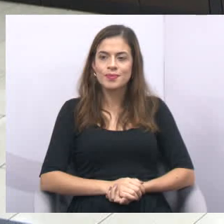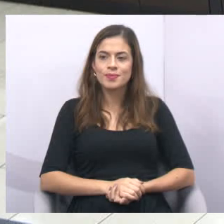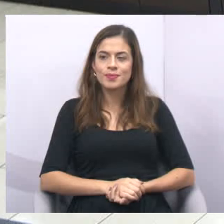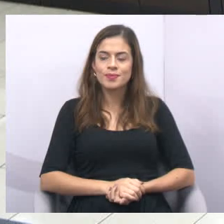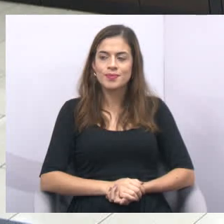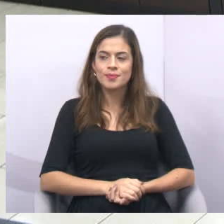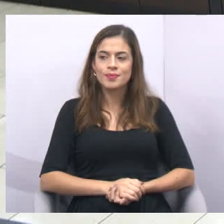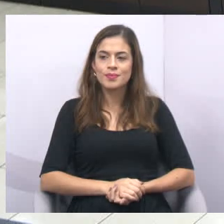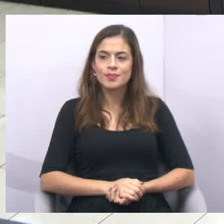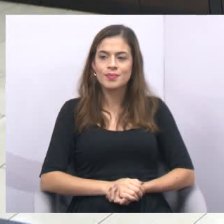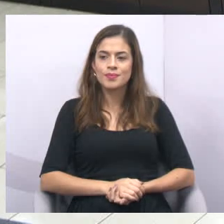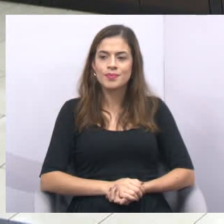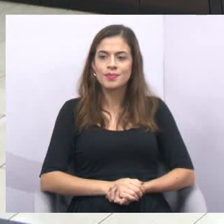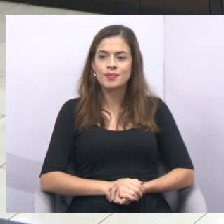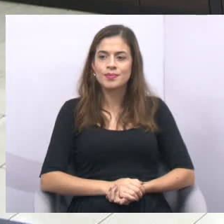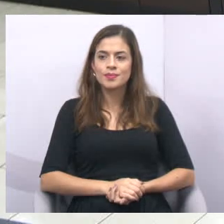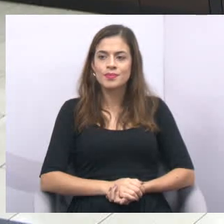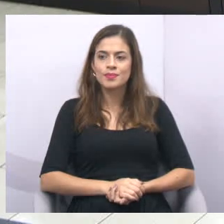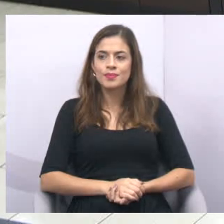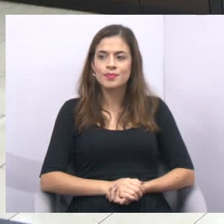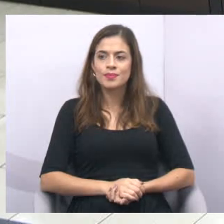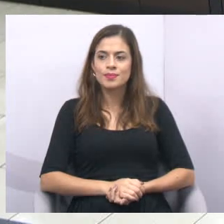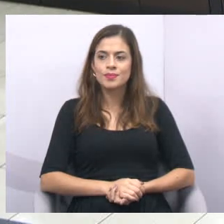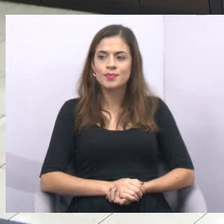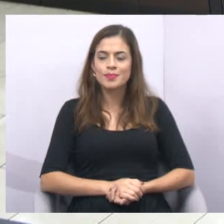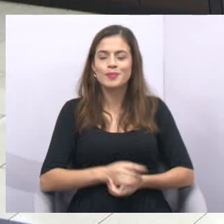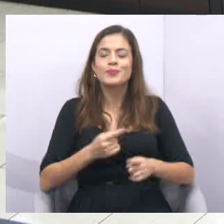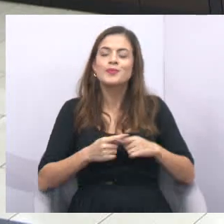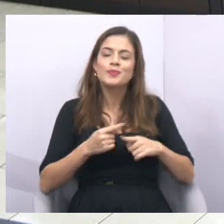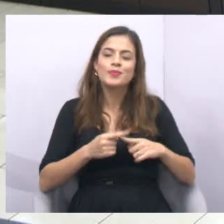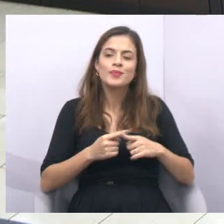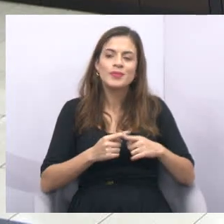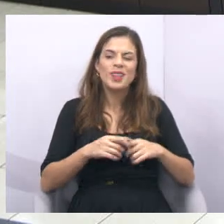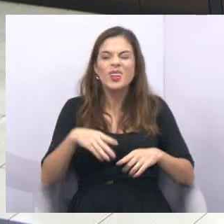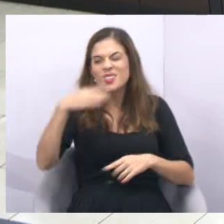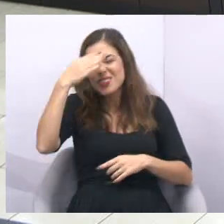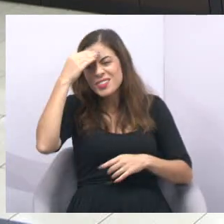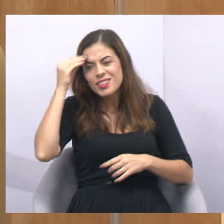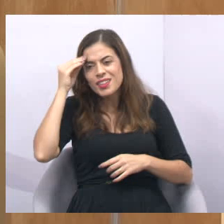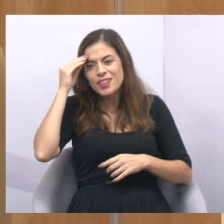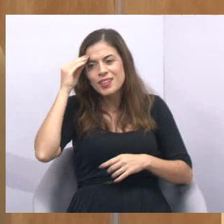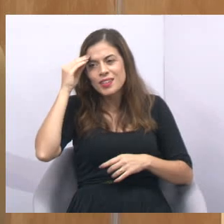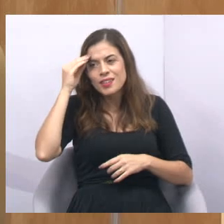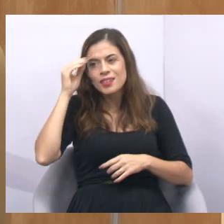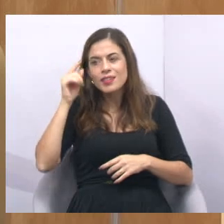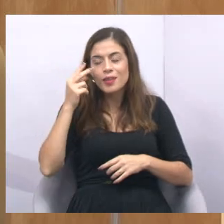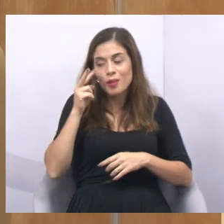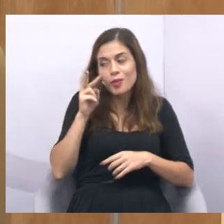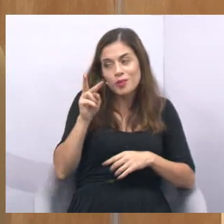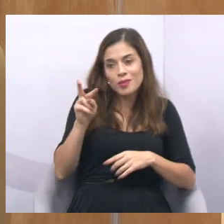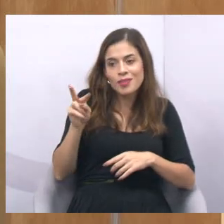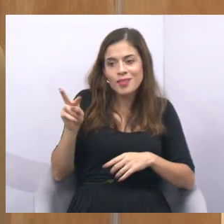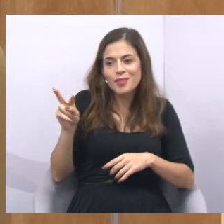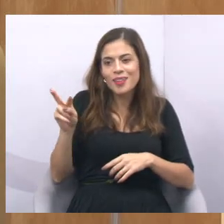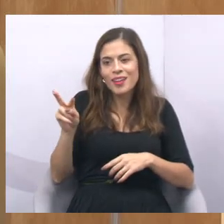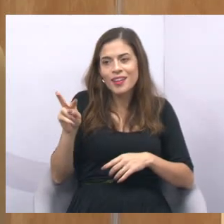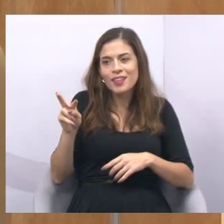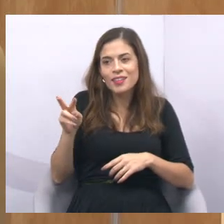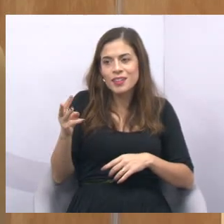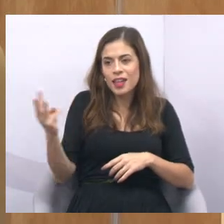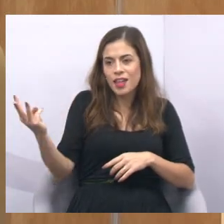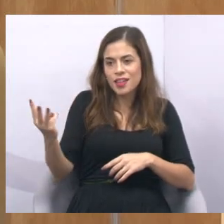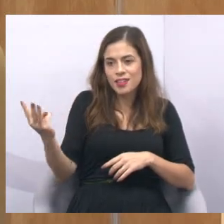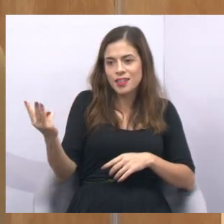E pelo seguinte, eu estou esquecendo aqui, mas não estou esquecendo, eu estou deixando por último, esses